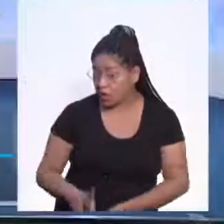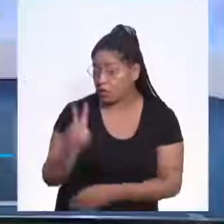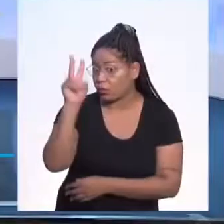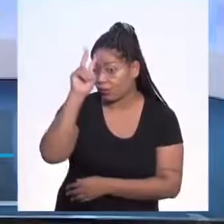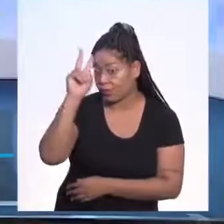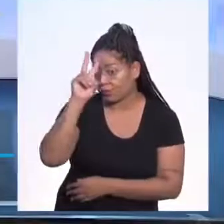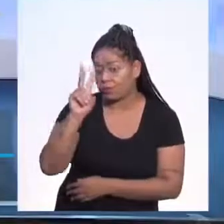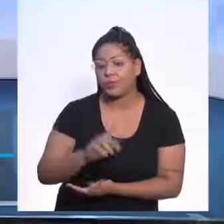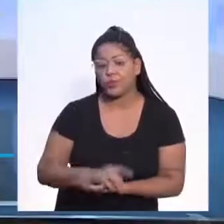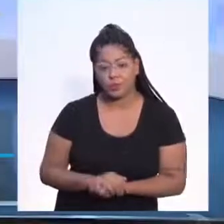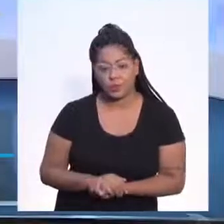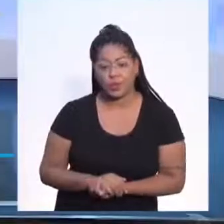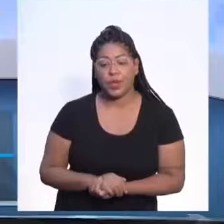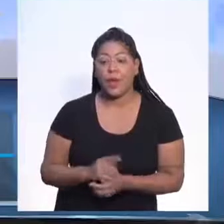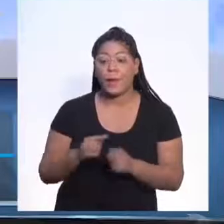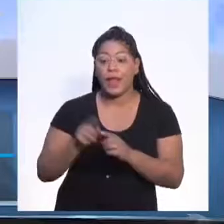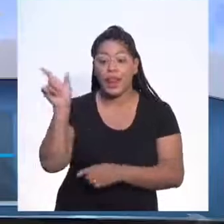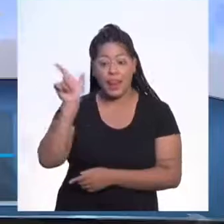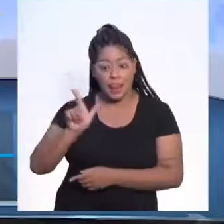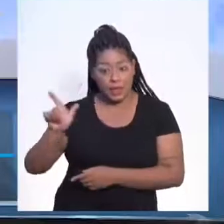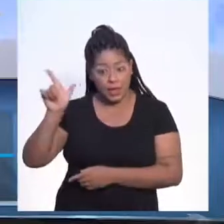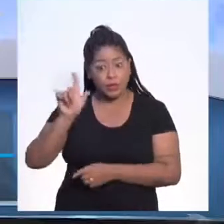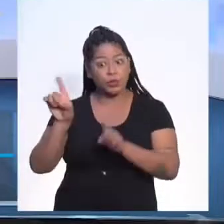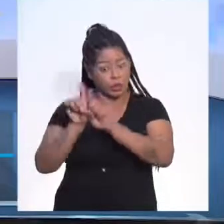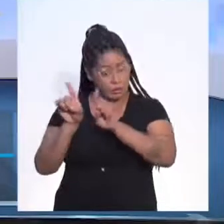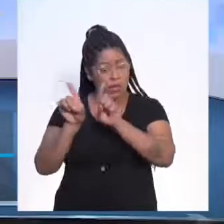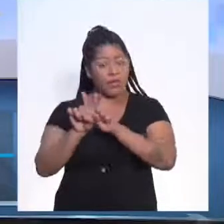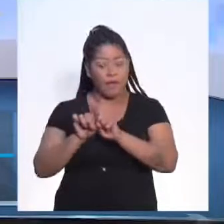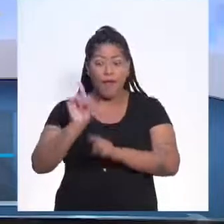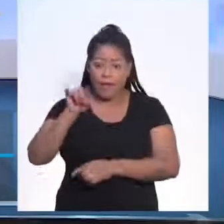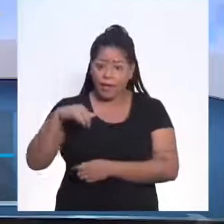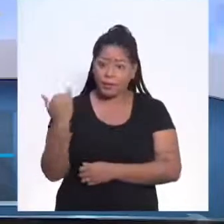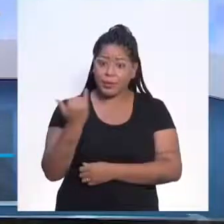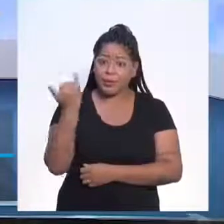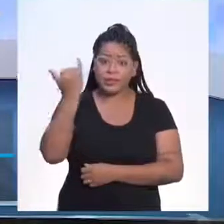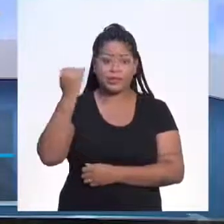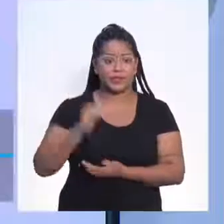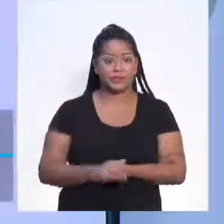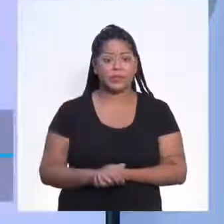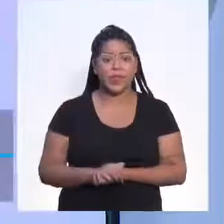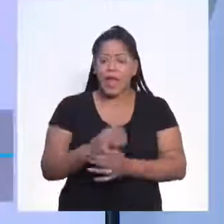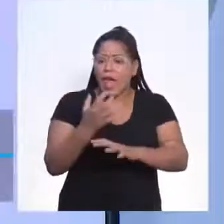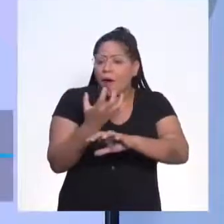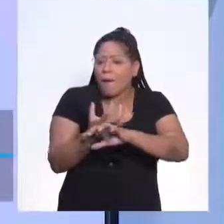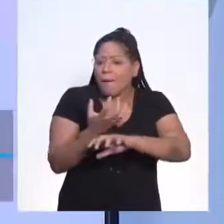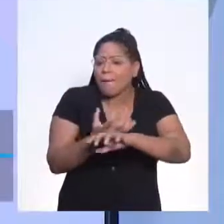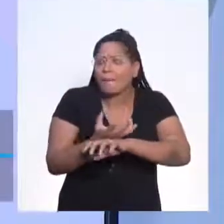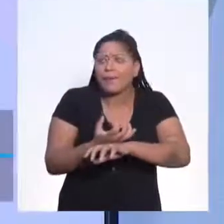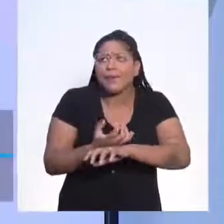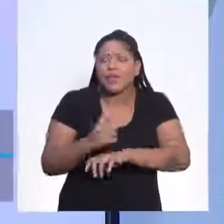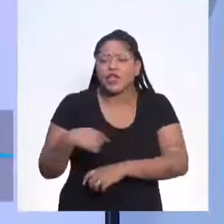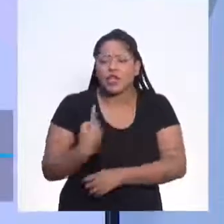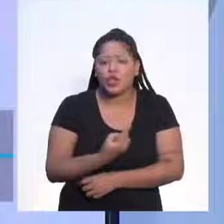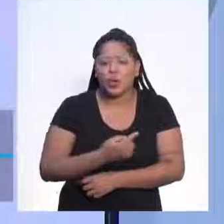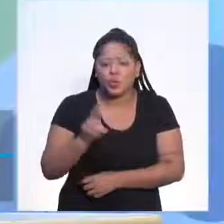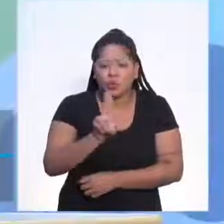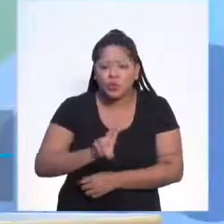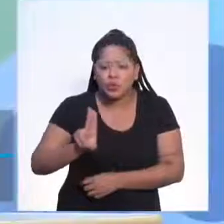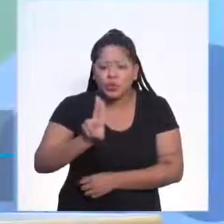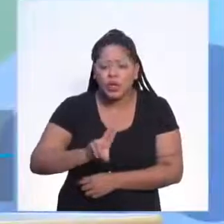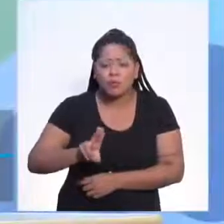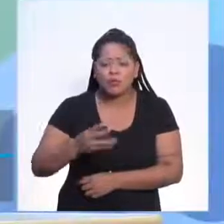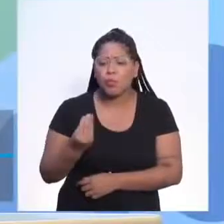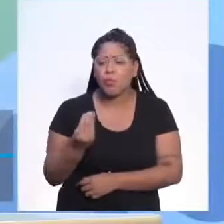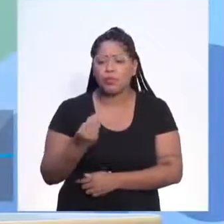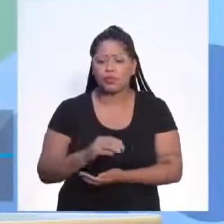dois termos. E de literatura também. Também? Também. É muito importante, são dois termos que nós usamos muito, né? Sim, do